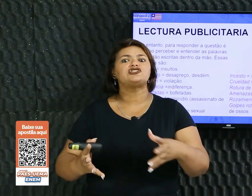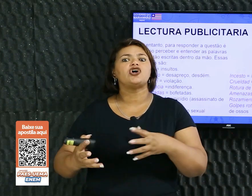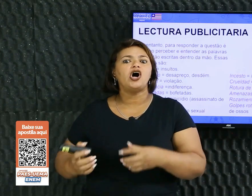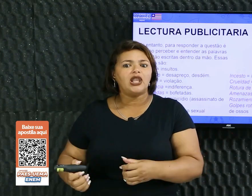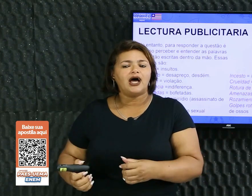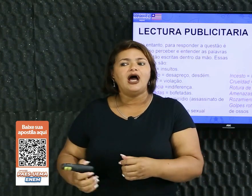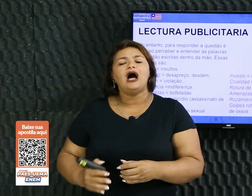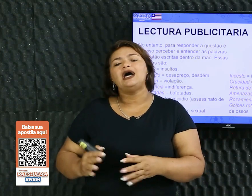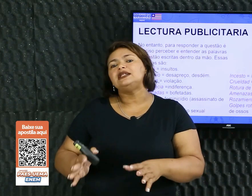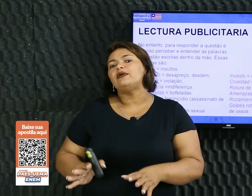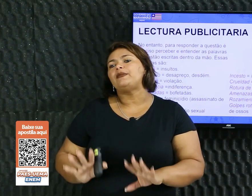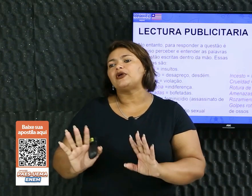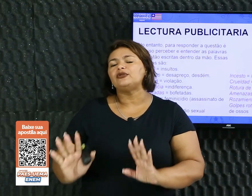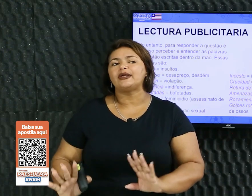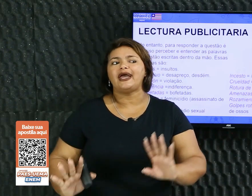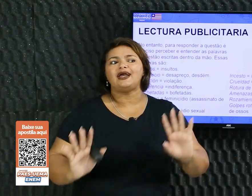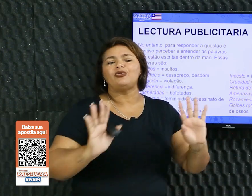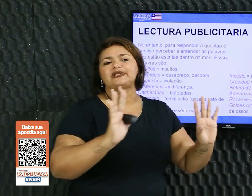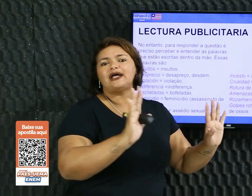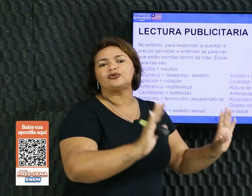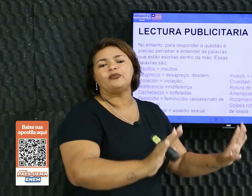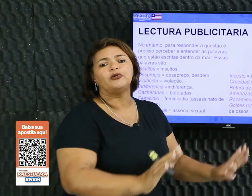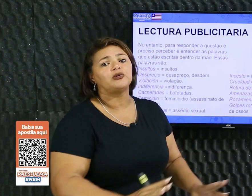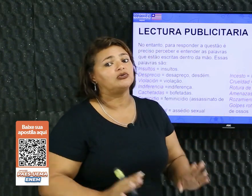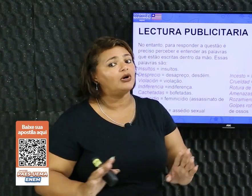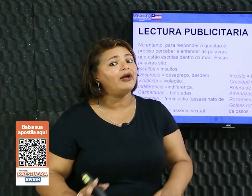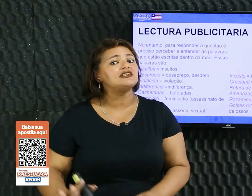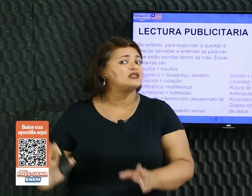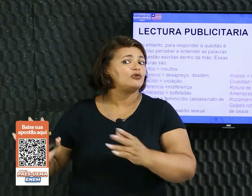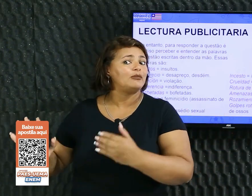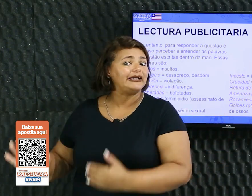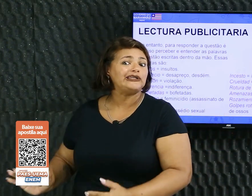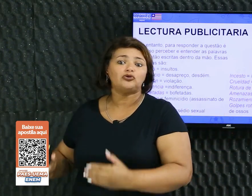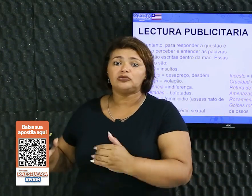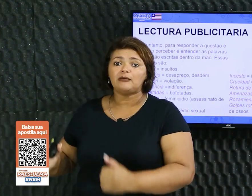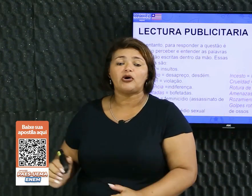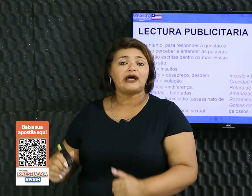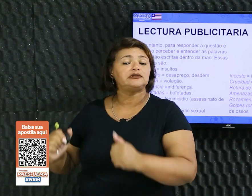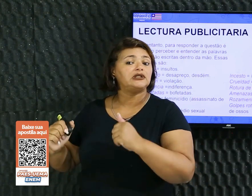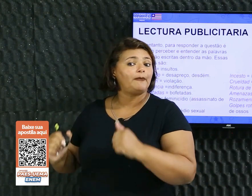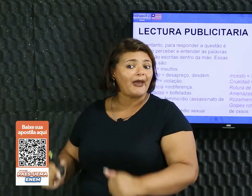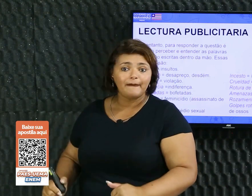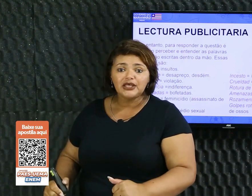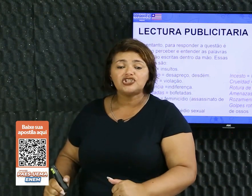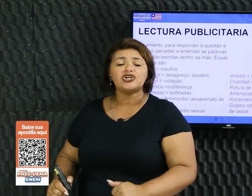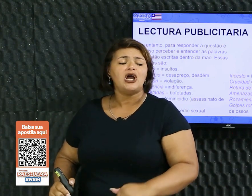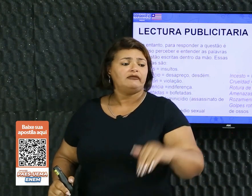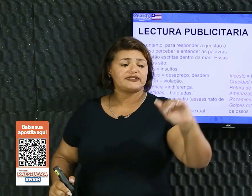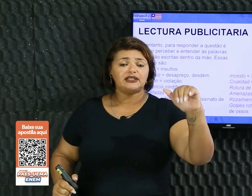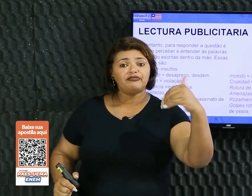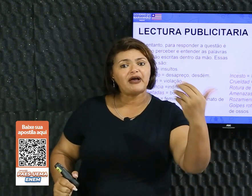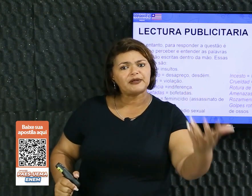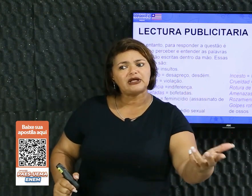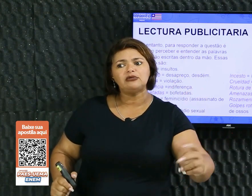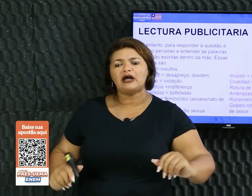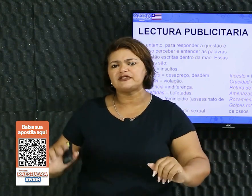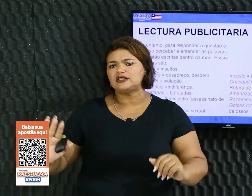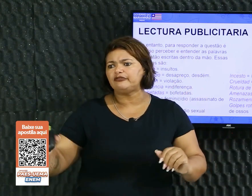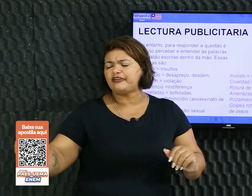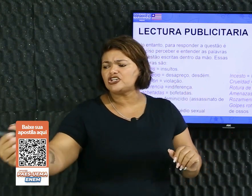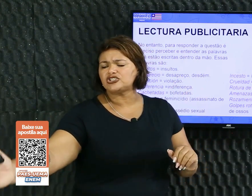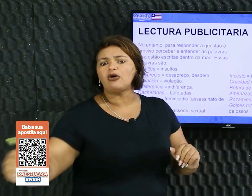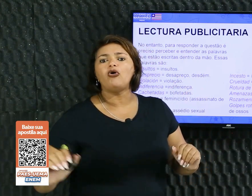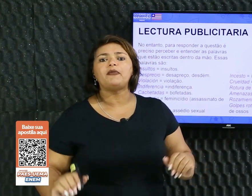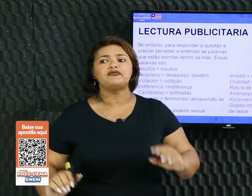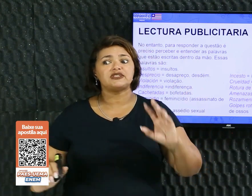Se isola, não, é porque não quer contato com o público. Não é, às vezes é o marido ou o namorado que não permite. Você não vai para tal lugar, você